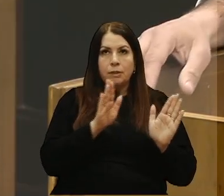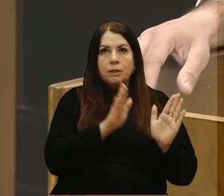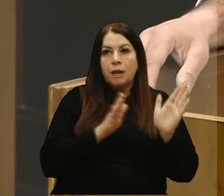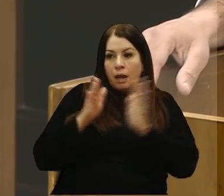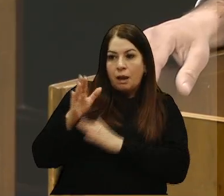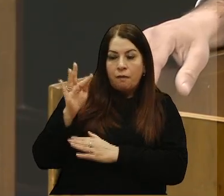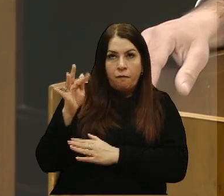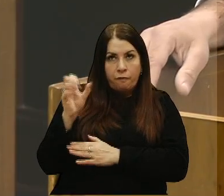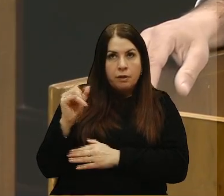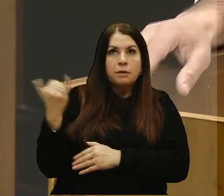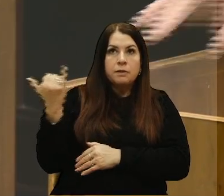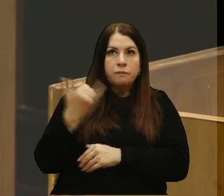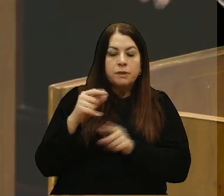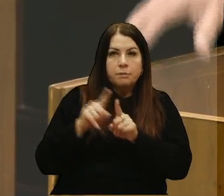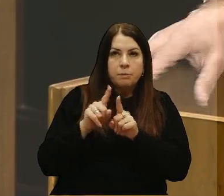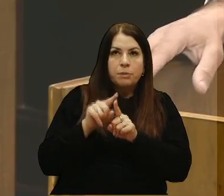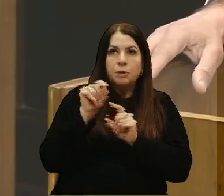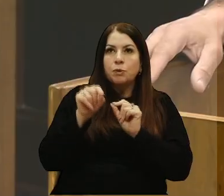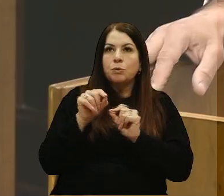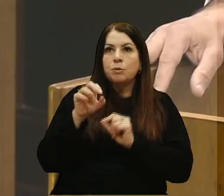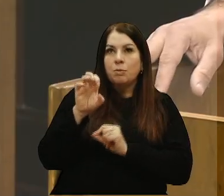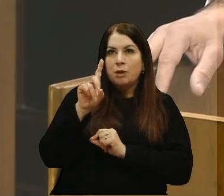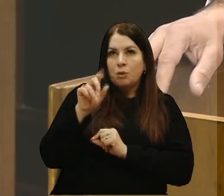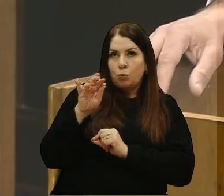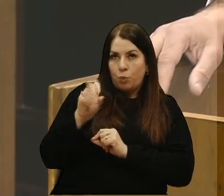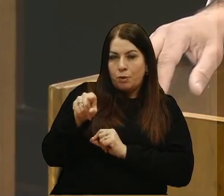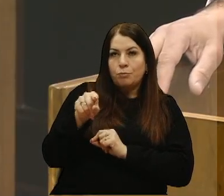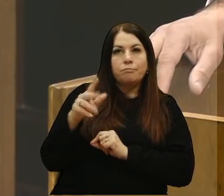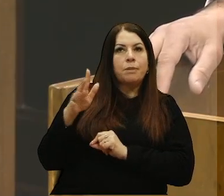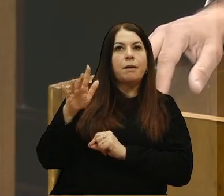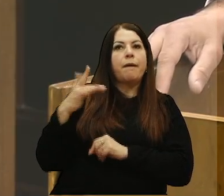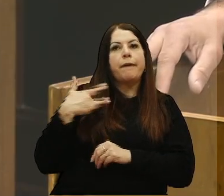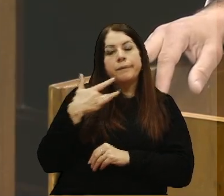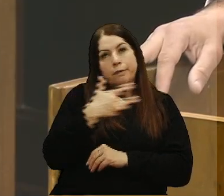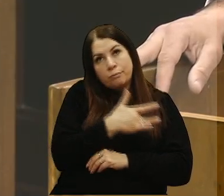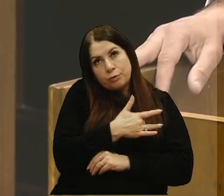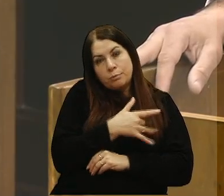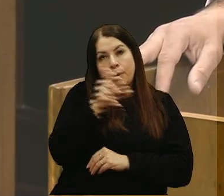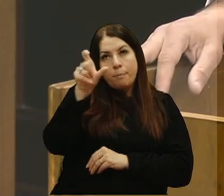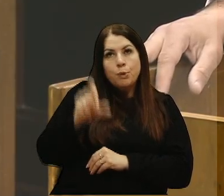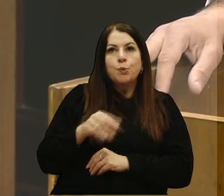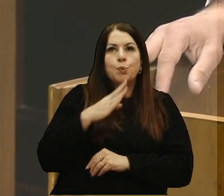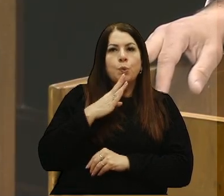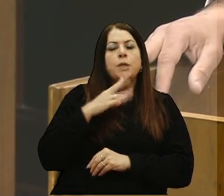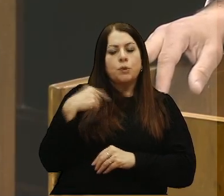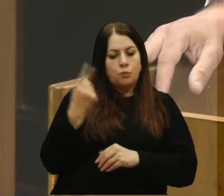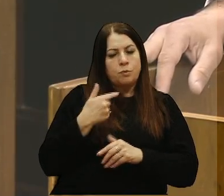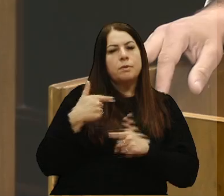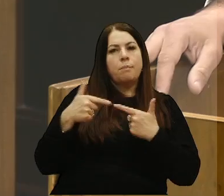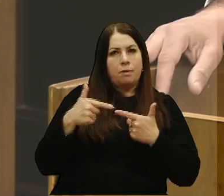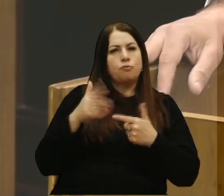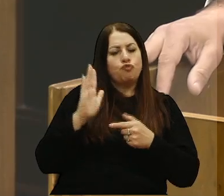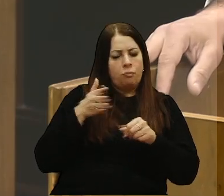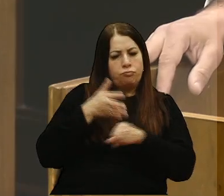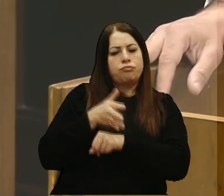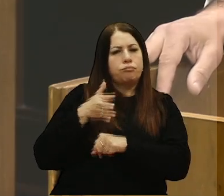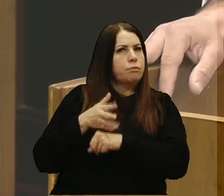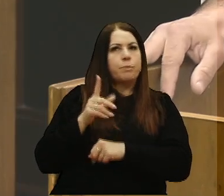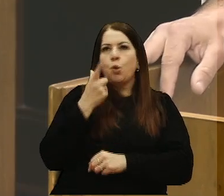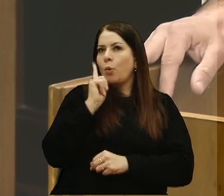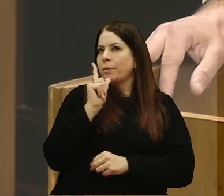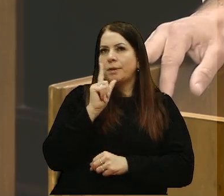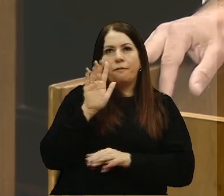FAS que ela fala o seguinte: a questão do Eduardo é uma questão de saúde. É uma pessoa que conhece nossos serviços, já frequentou, mas não